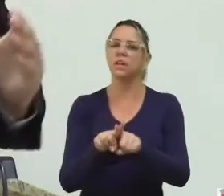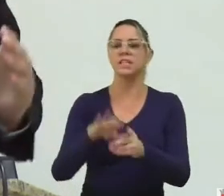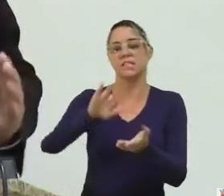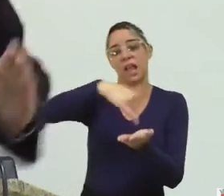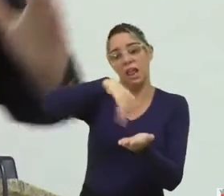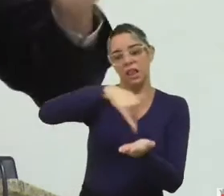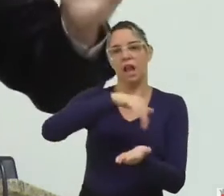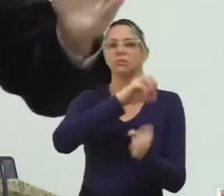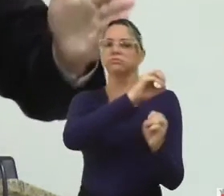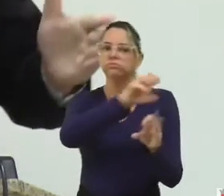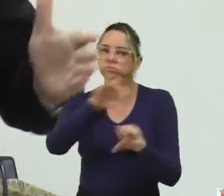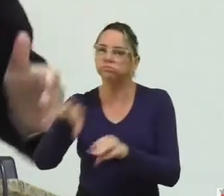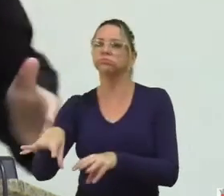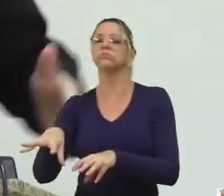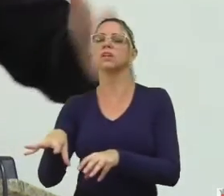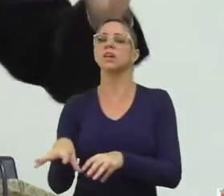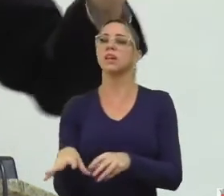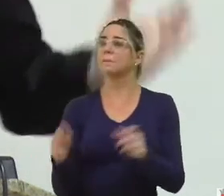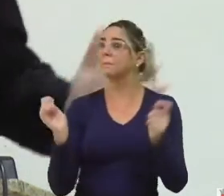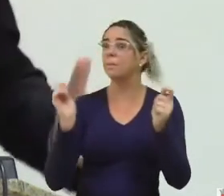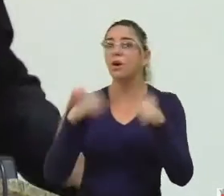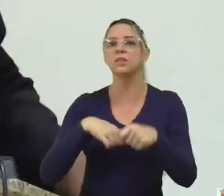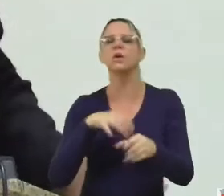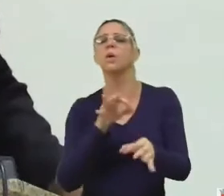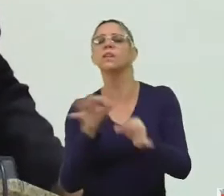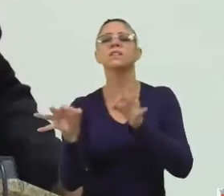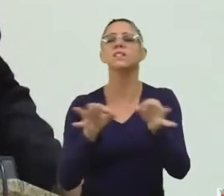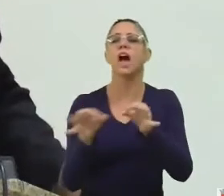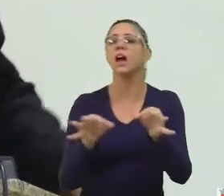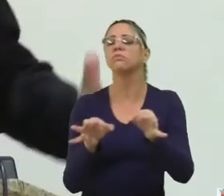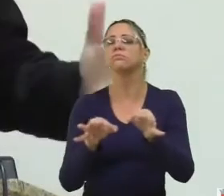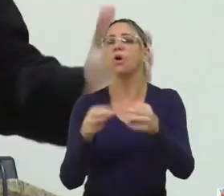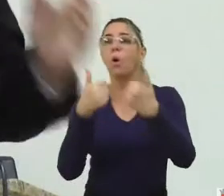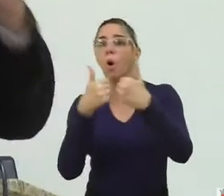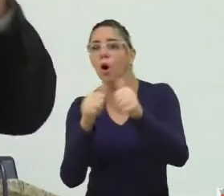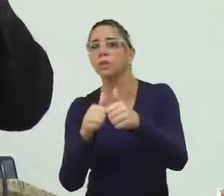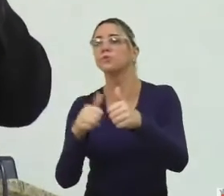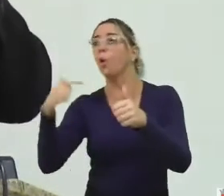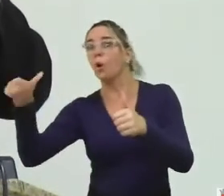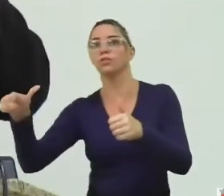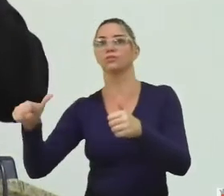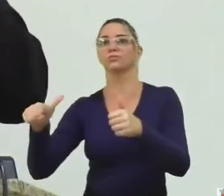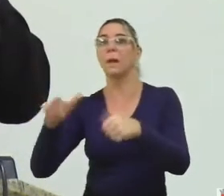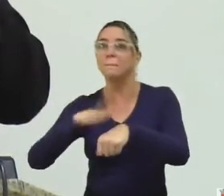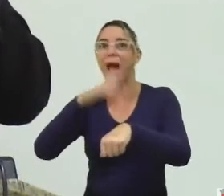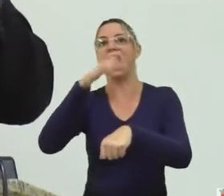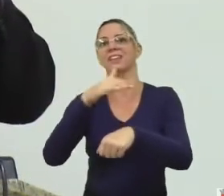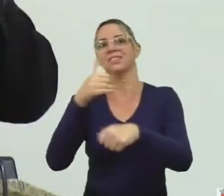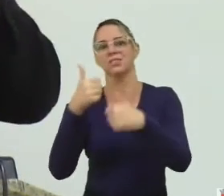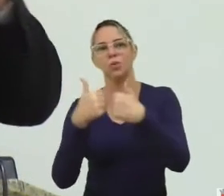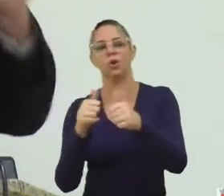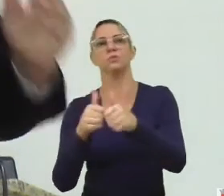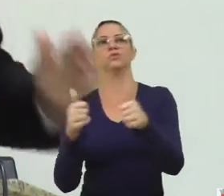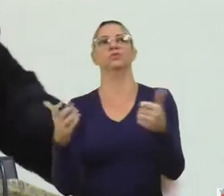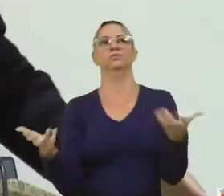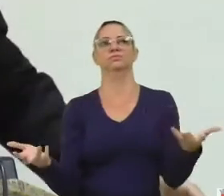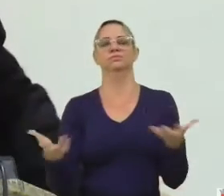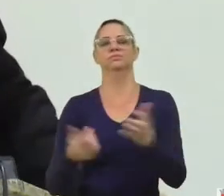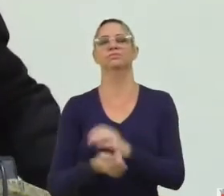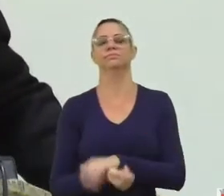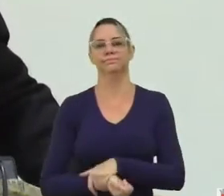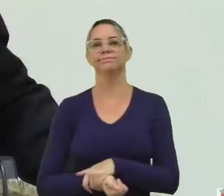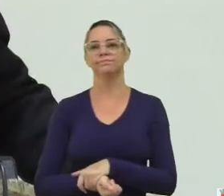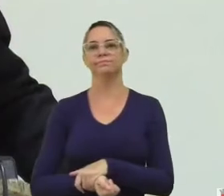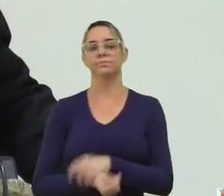educação, que veja a possibilidade, se está superlotado, colocar agora mais um ônibus, já